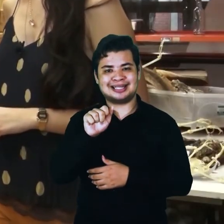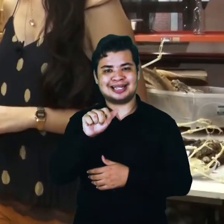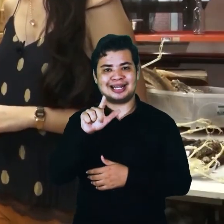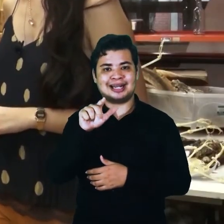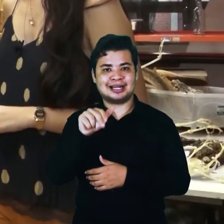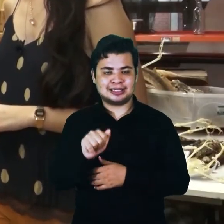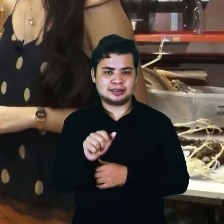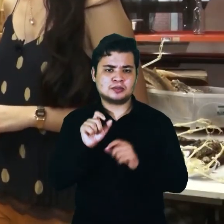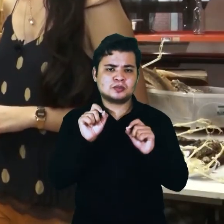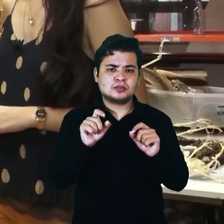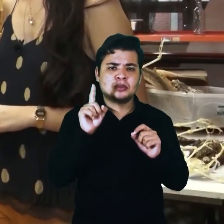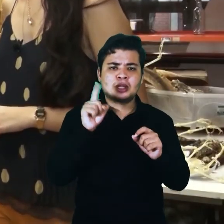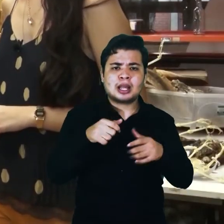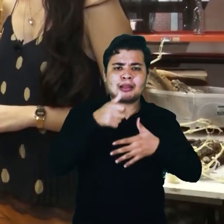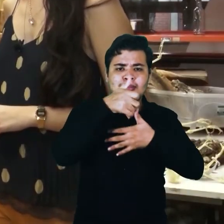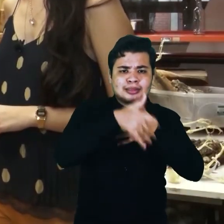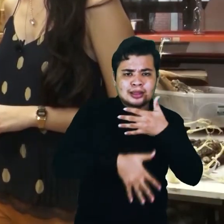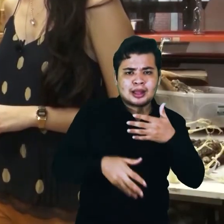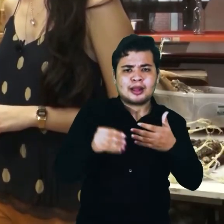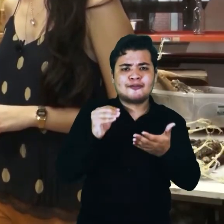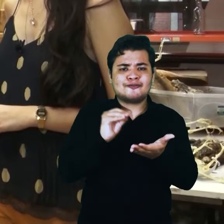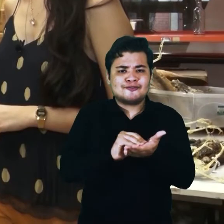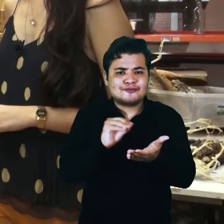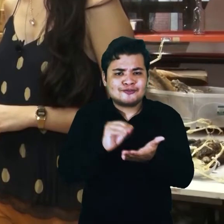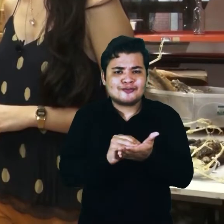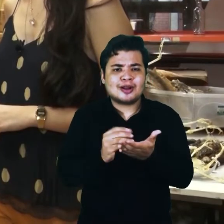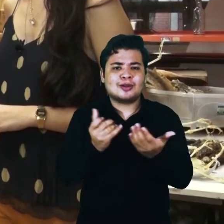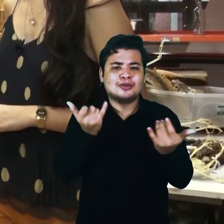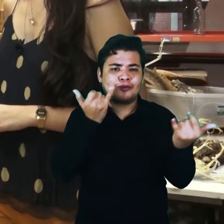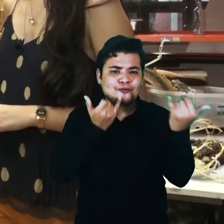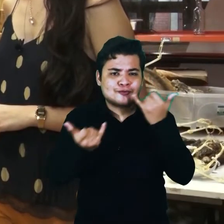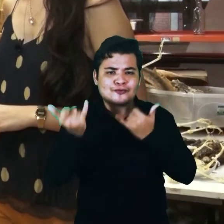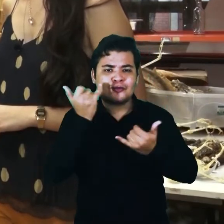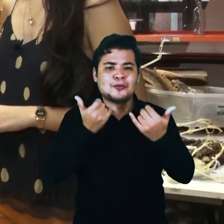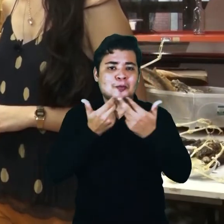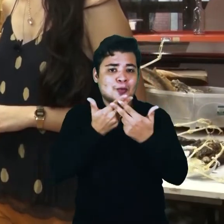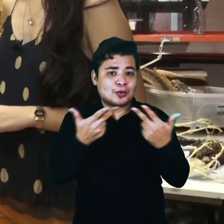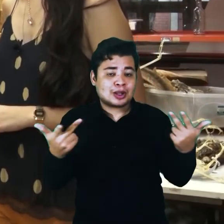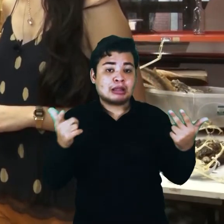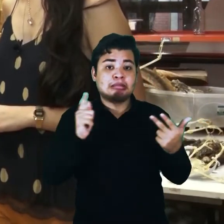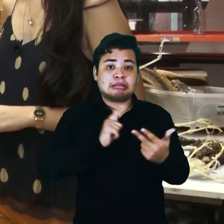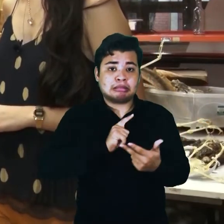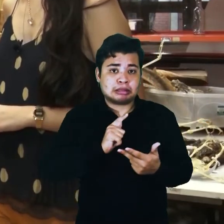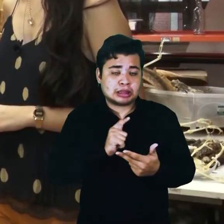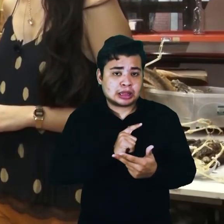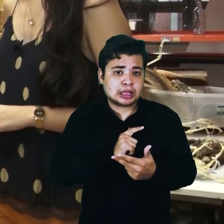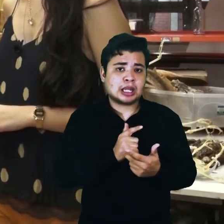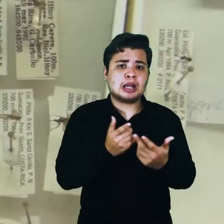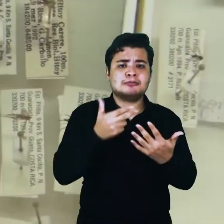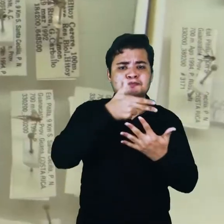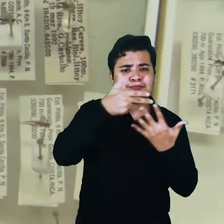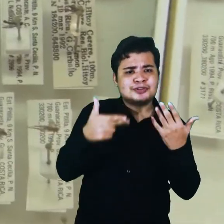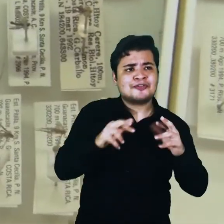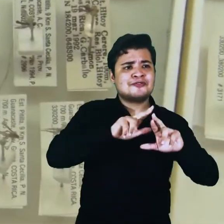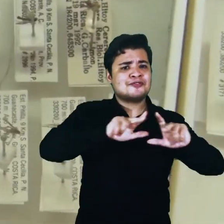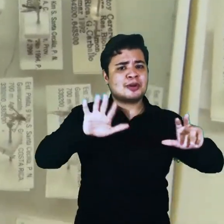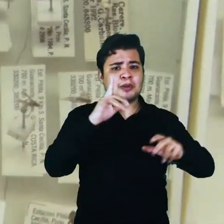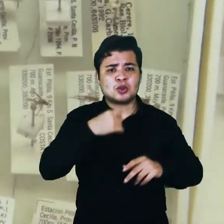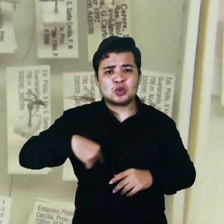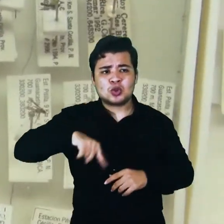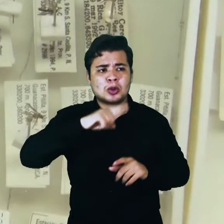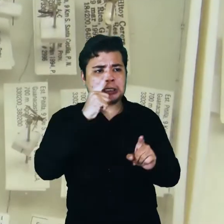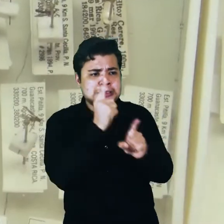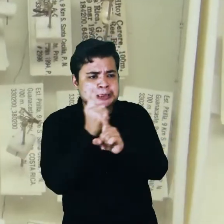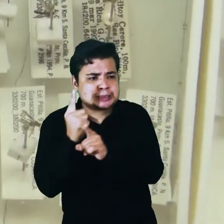impedimento taxonômico. Há muito mais espécies descritas do que nossa capacidade de conhecê-las e descrevê-las. A professora